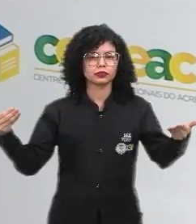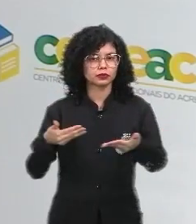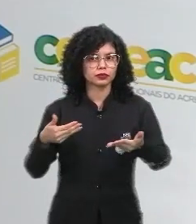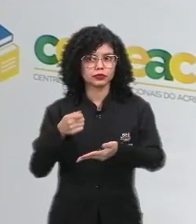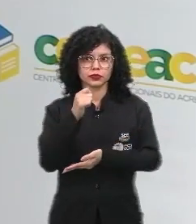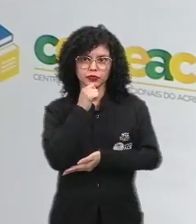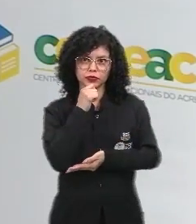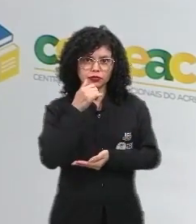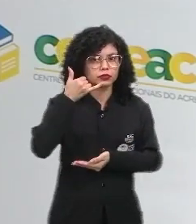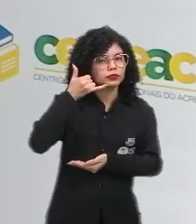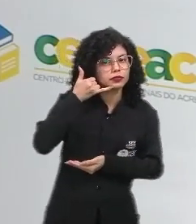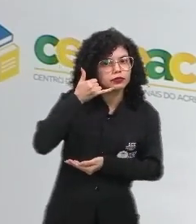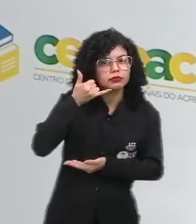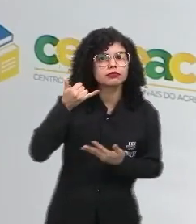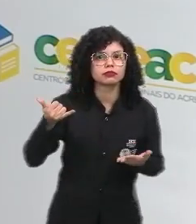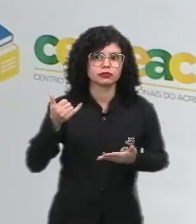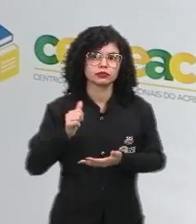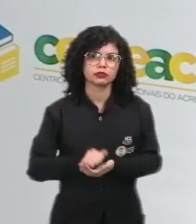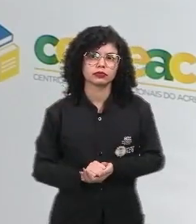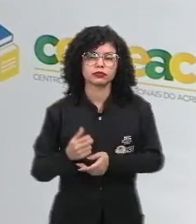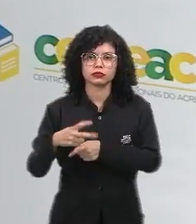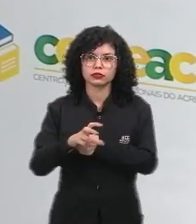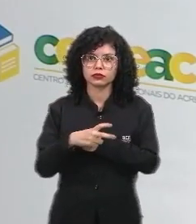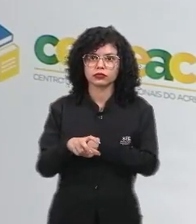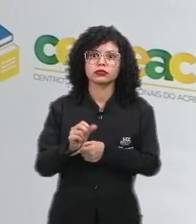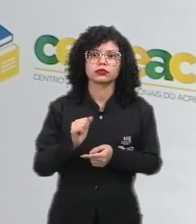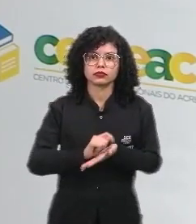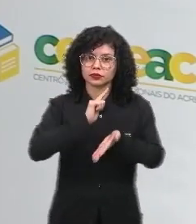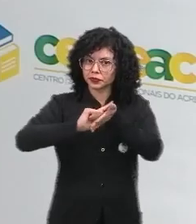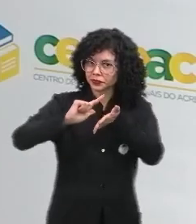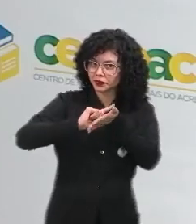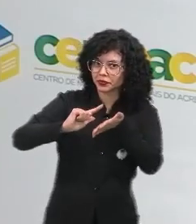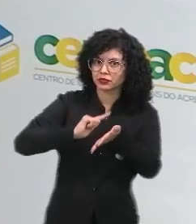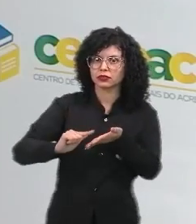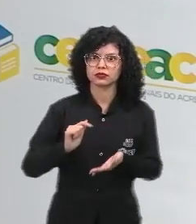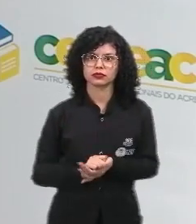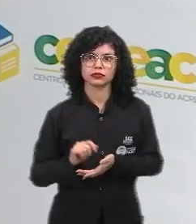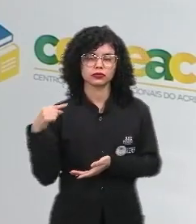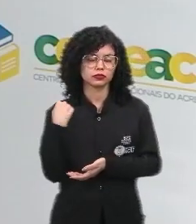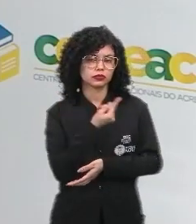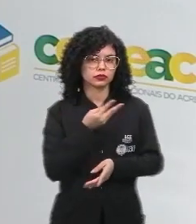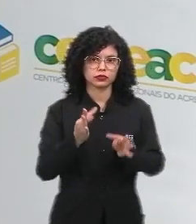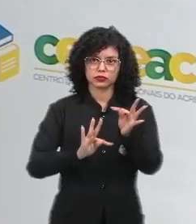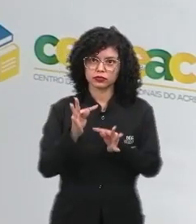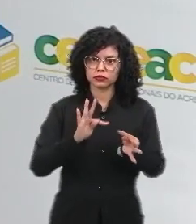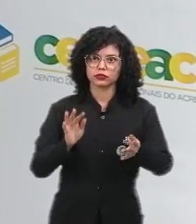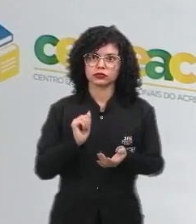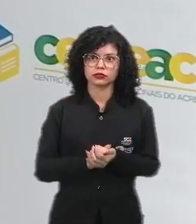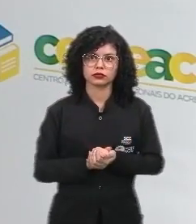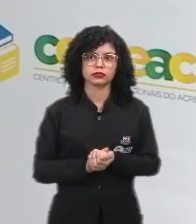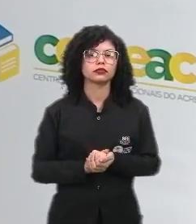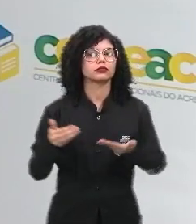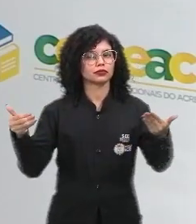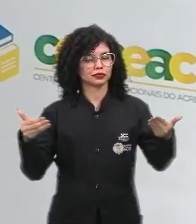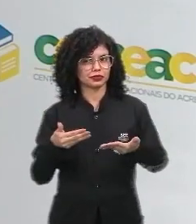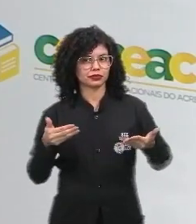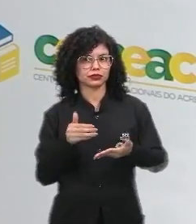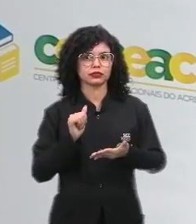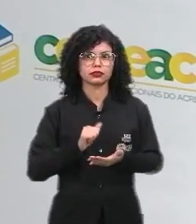atuais smartphones, os nossos robôs de limpeza, né? As nossas tecnologias mais